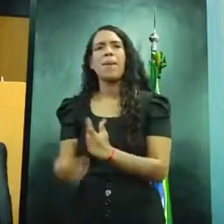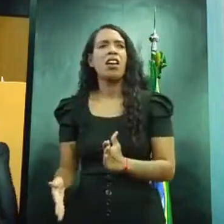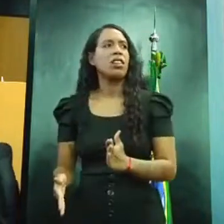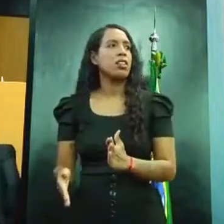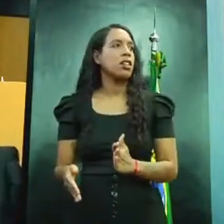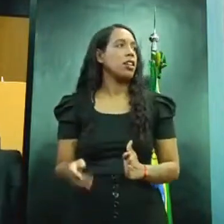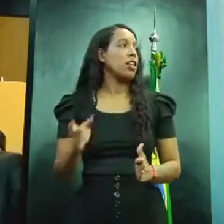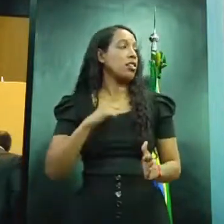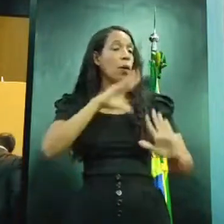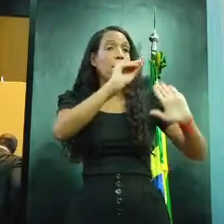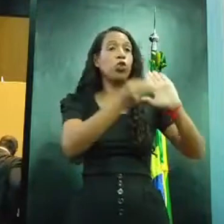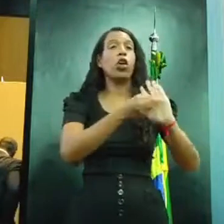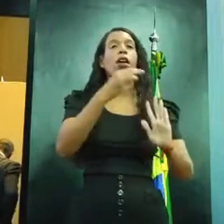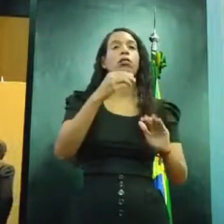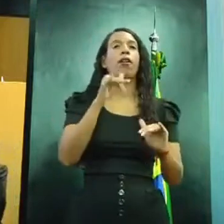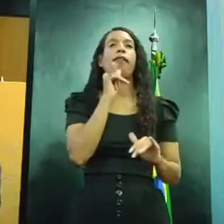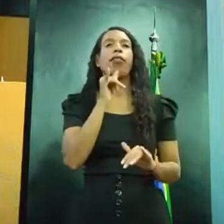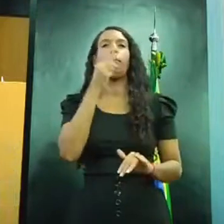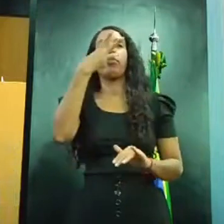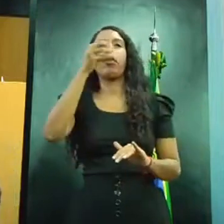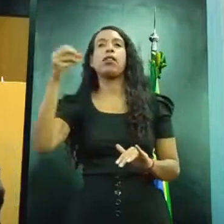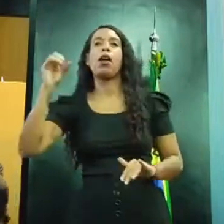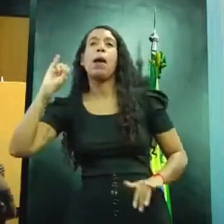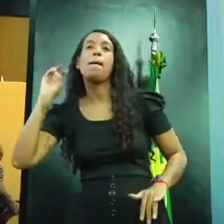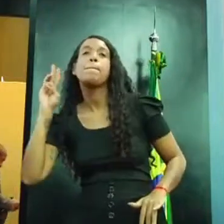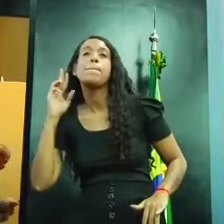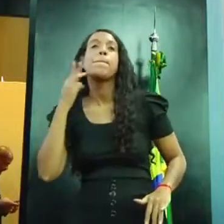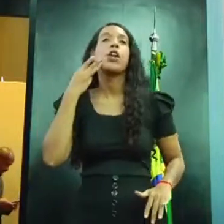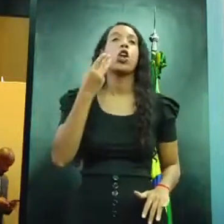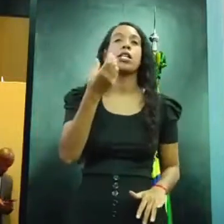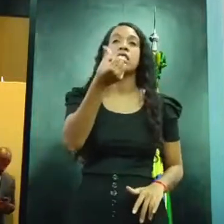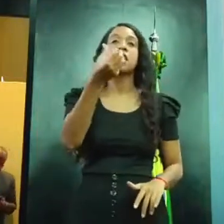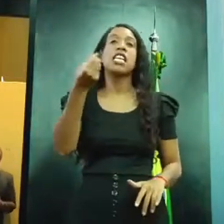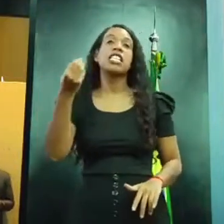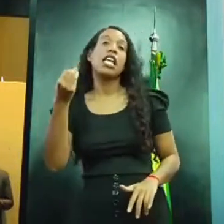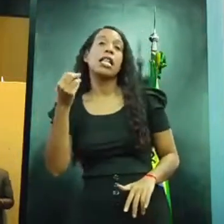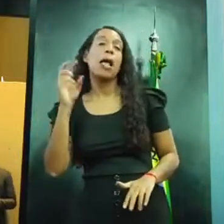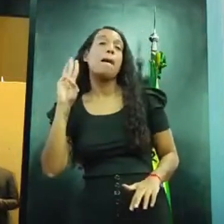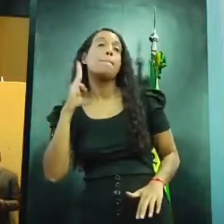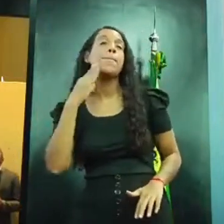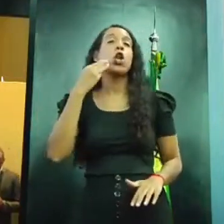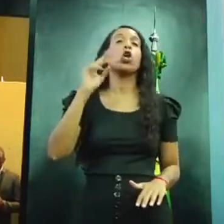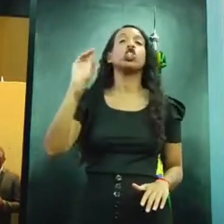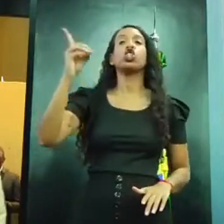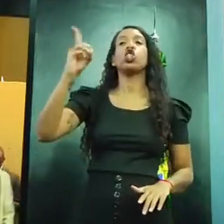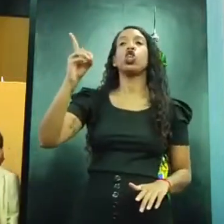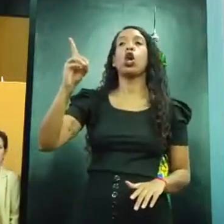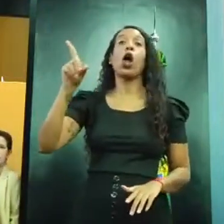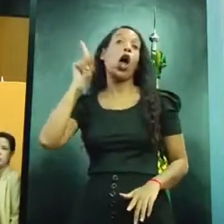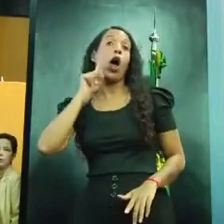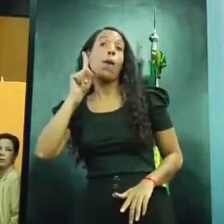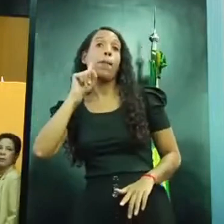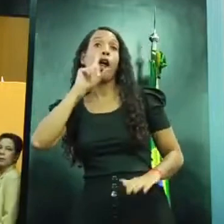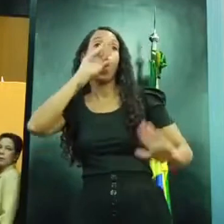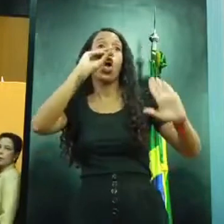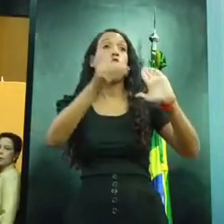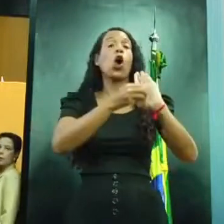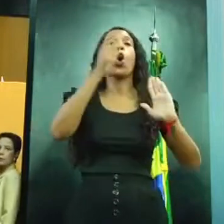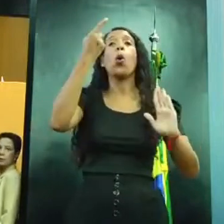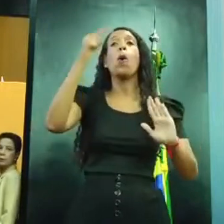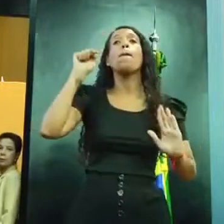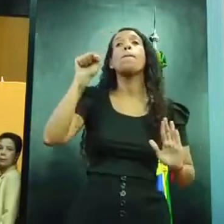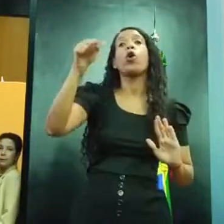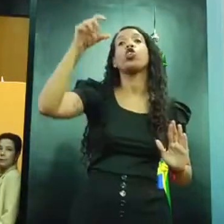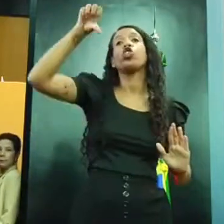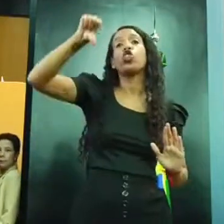aqui 300 bilhões, presidente Alckmin, 60 bilhões de dólares. Os Estados Unidos estão botando 1,9